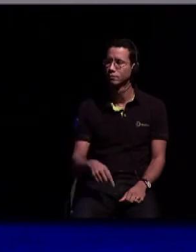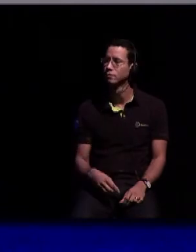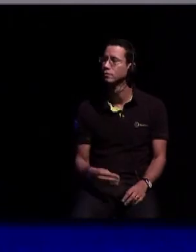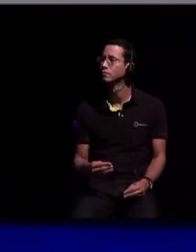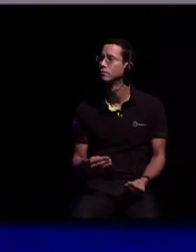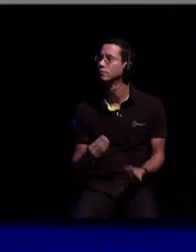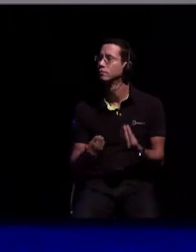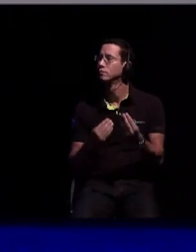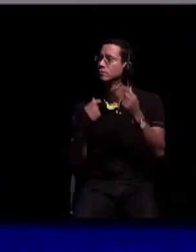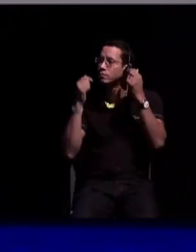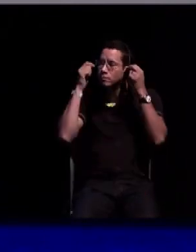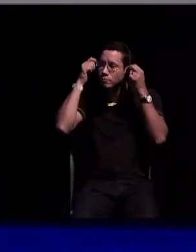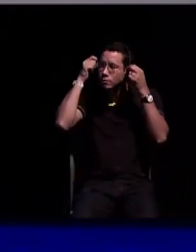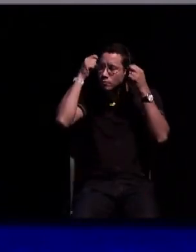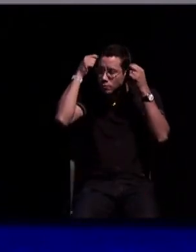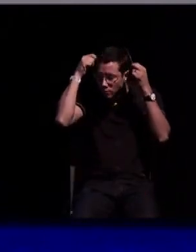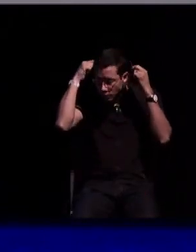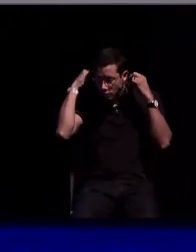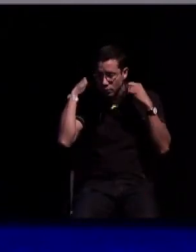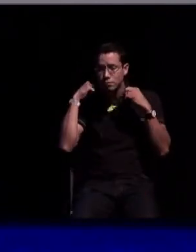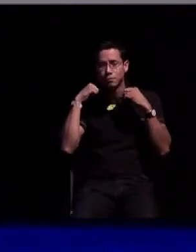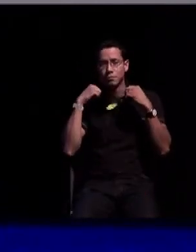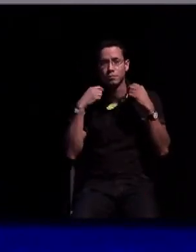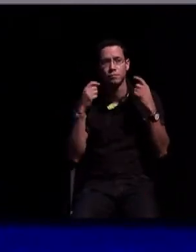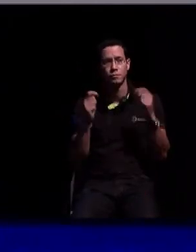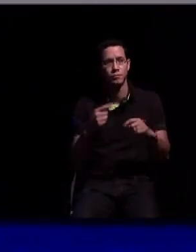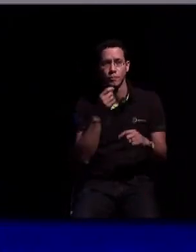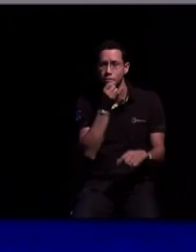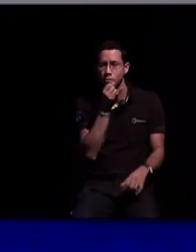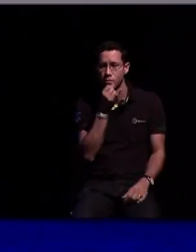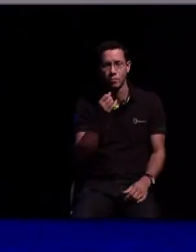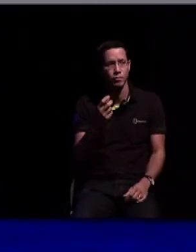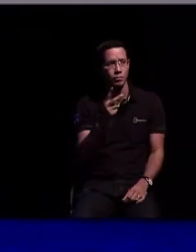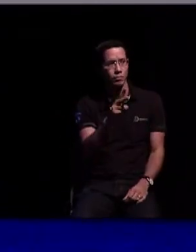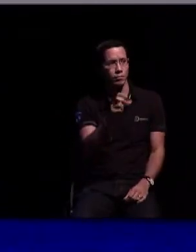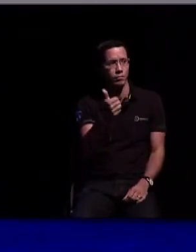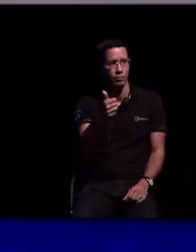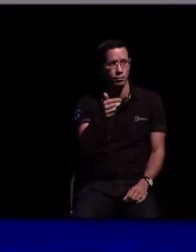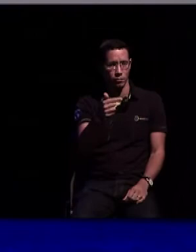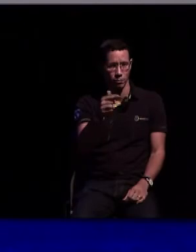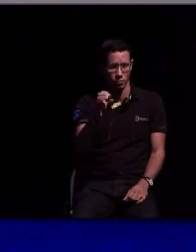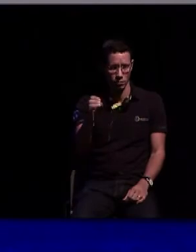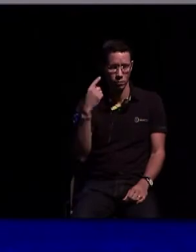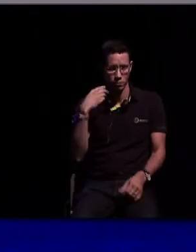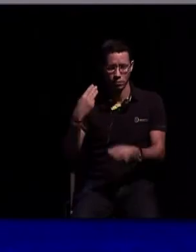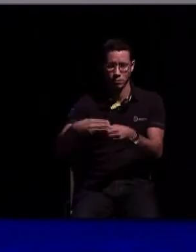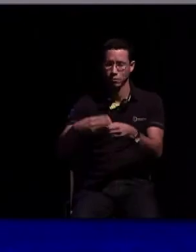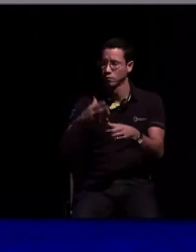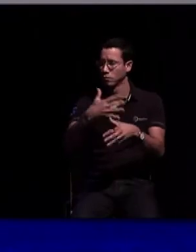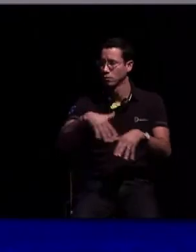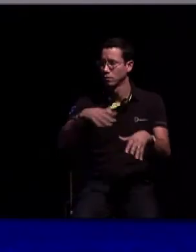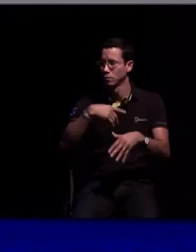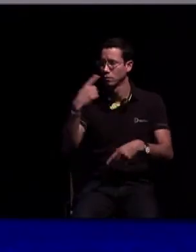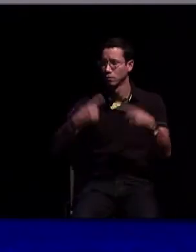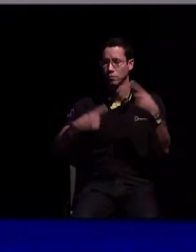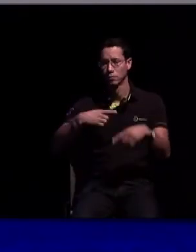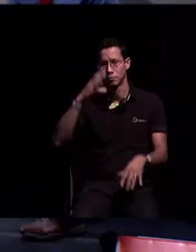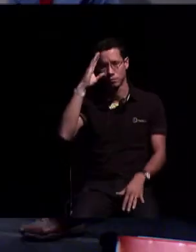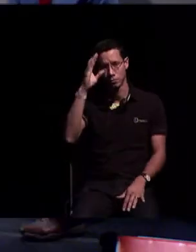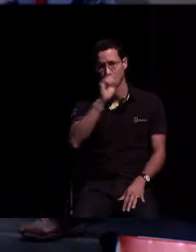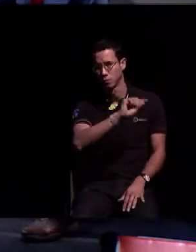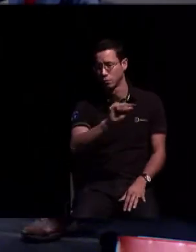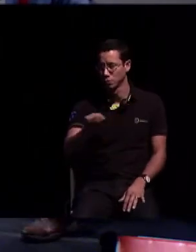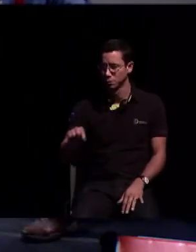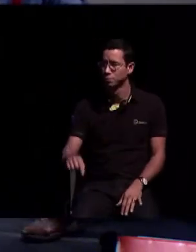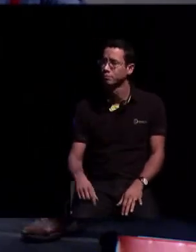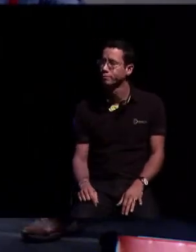territorio dividido en 5,570 municipios donde el simbolismo es la política principal?